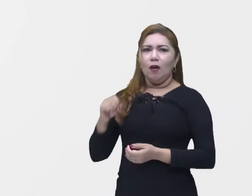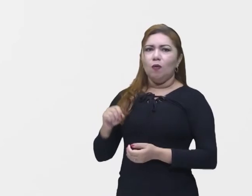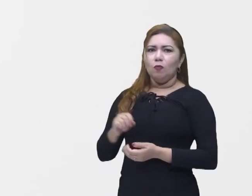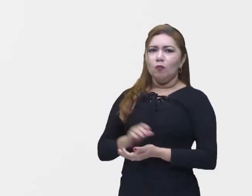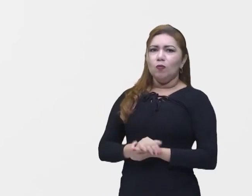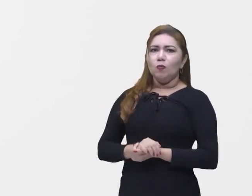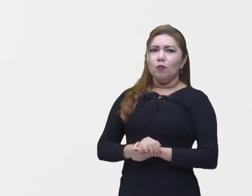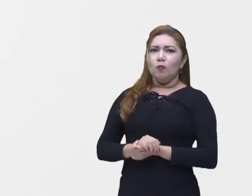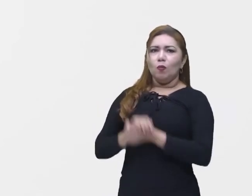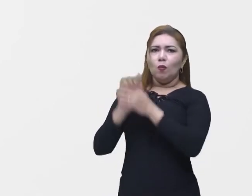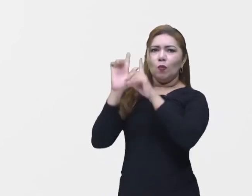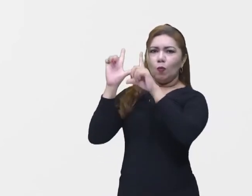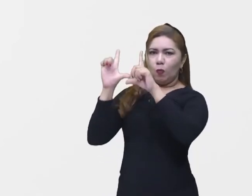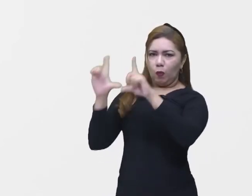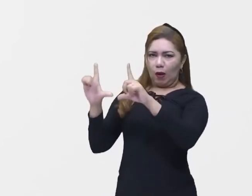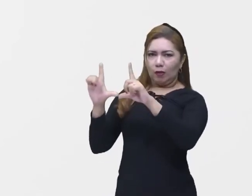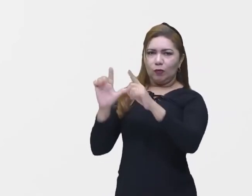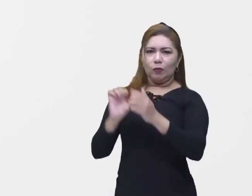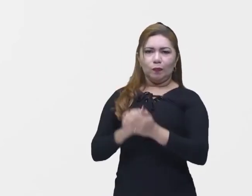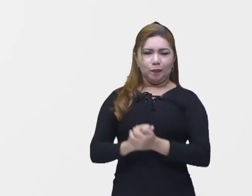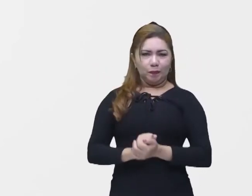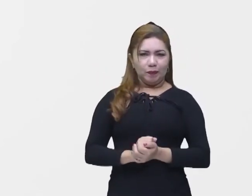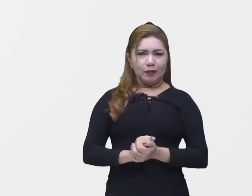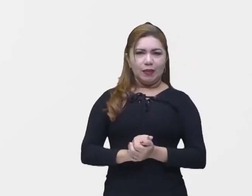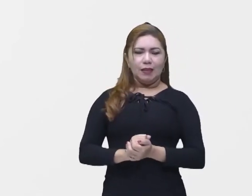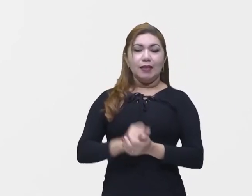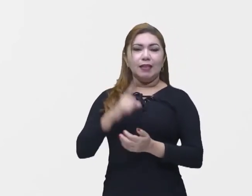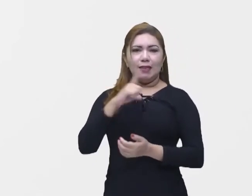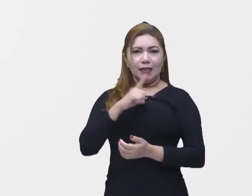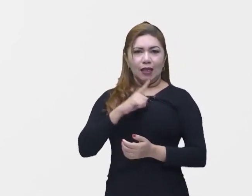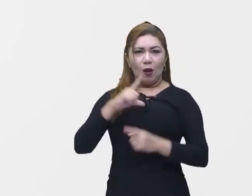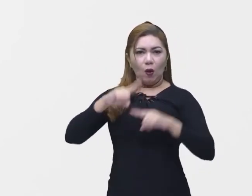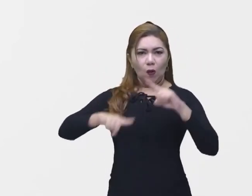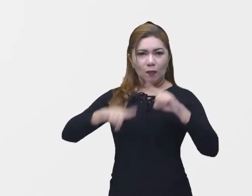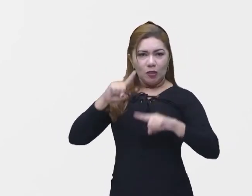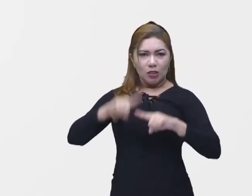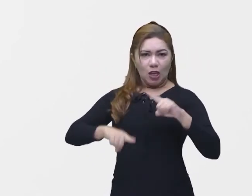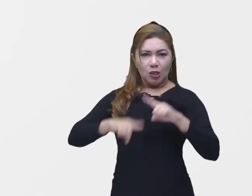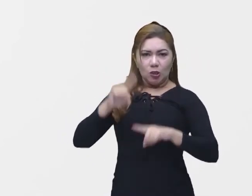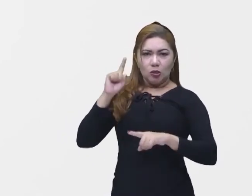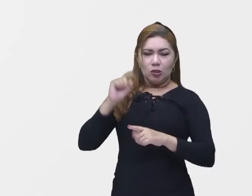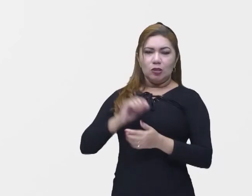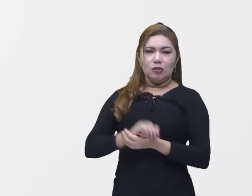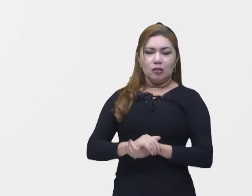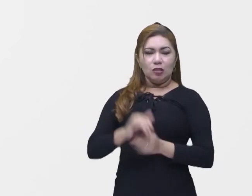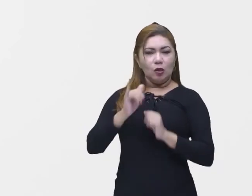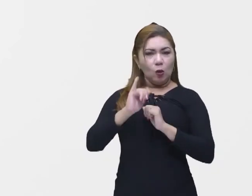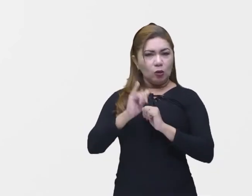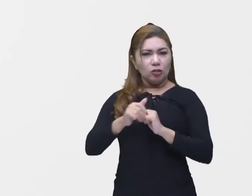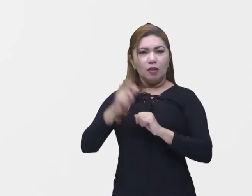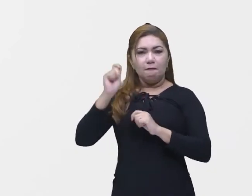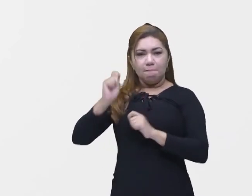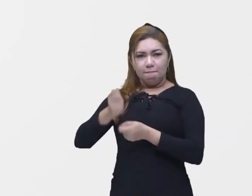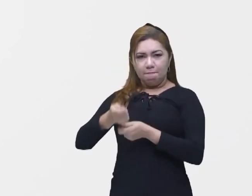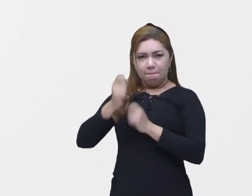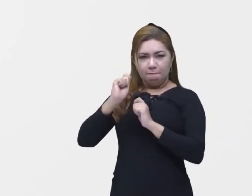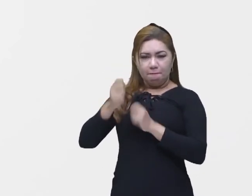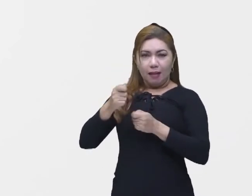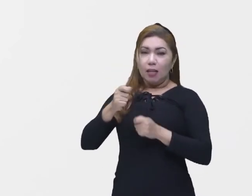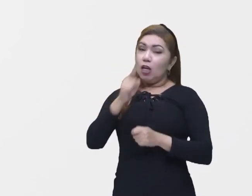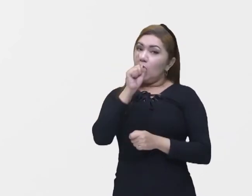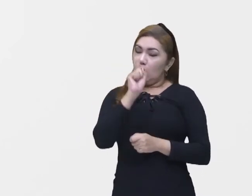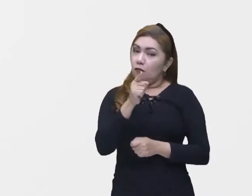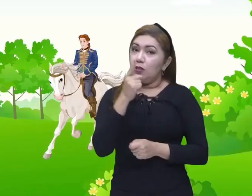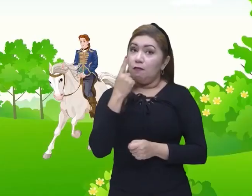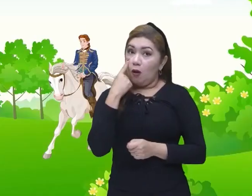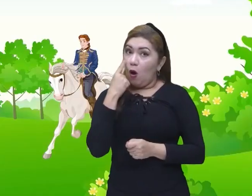possui objetos de um conto de fada. Você vai identificar a história e o objeto que não faz parte. Olha aqui para